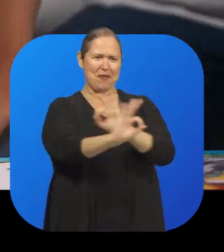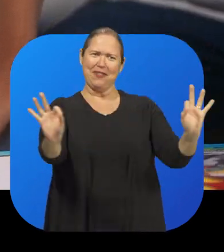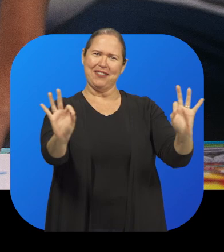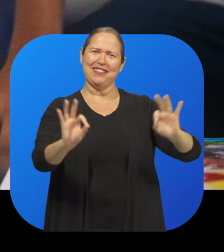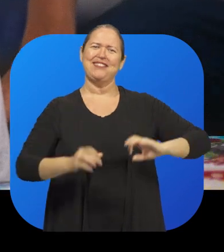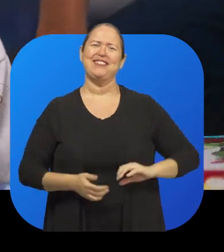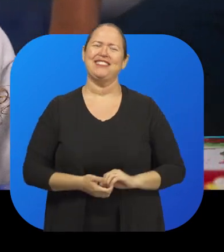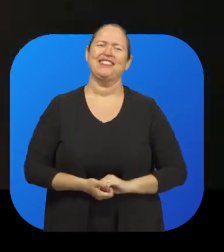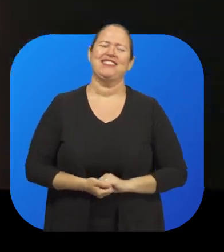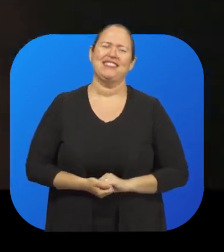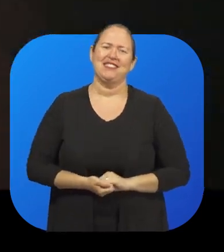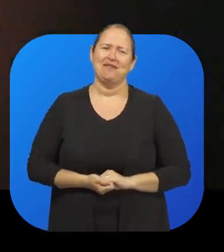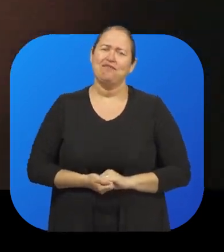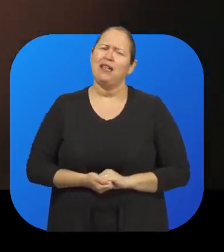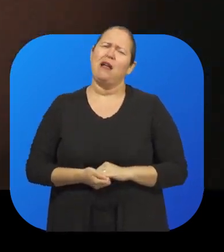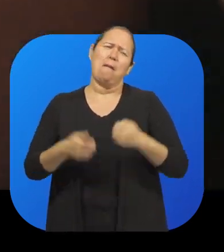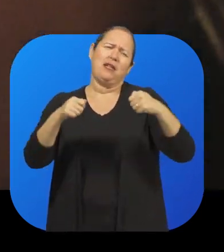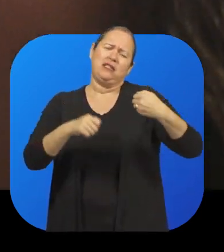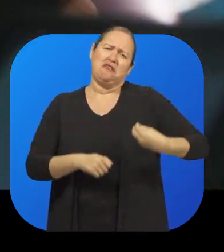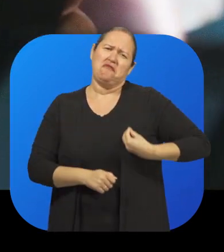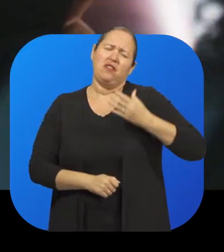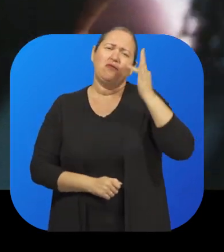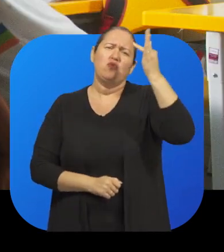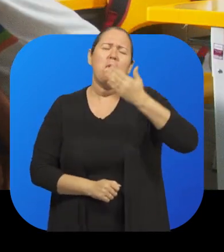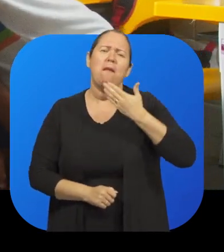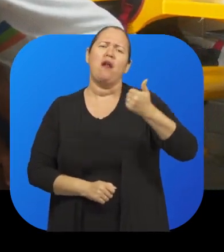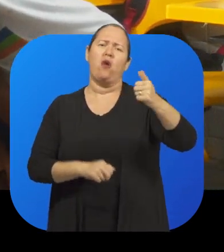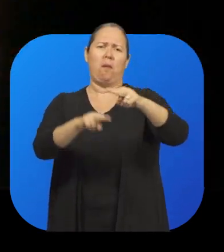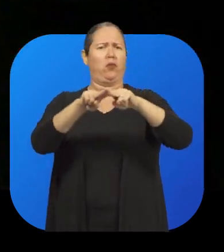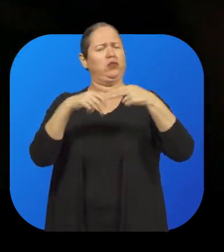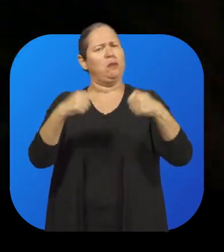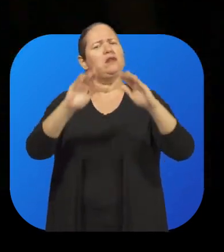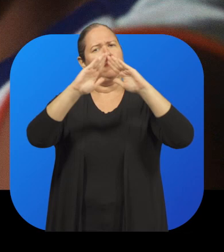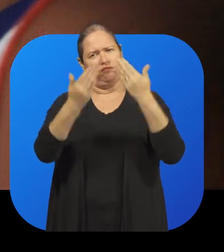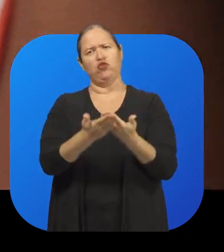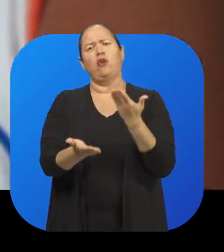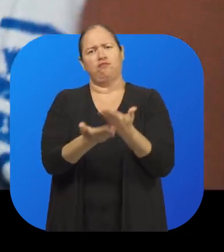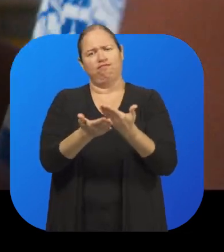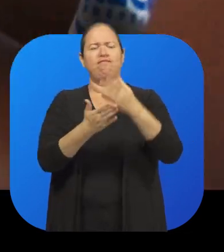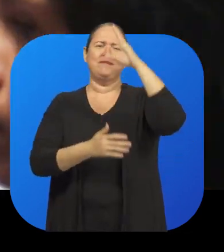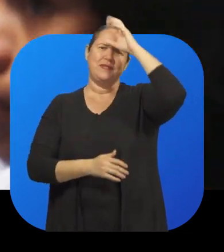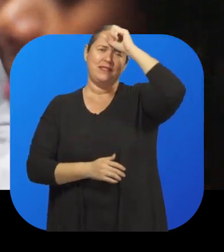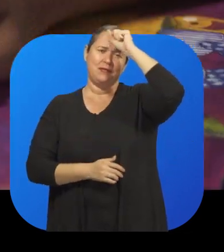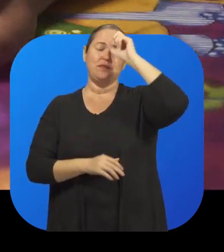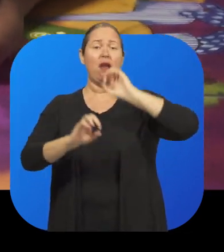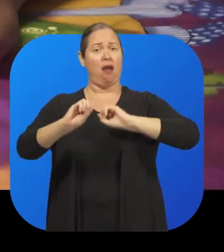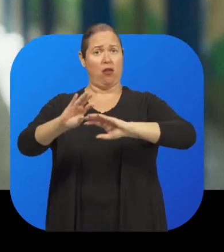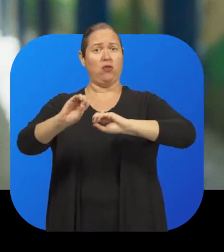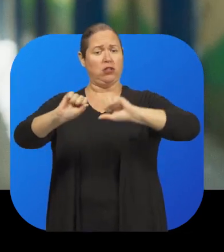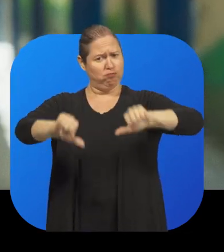Sendo babado, agora eu entendi, viu? Você tem que ter um futuro melhor e por isso que você precisa da escola pra aprender.